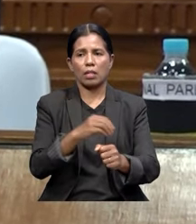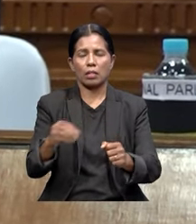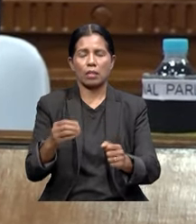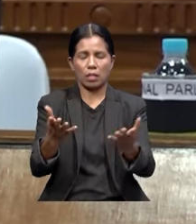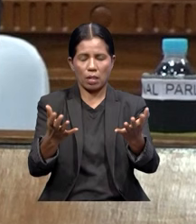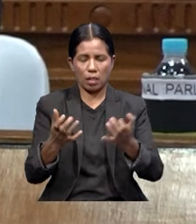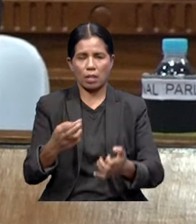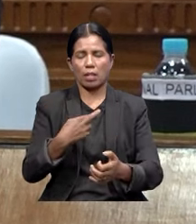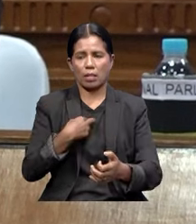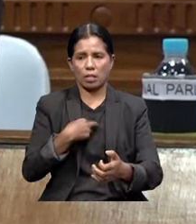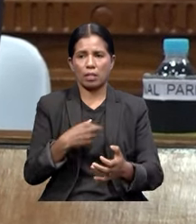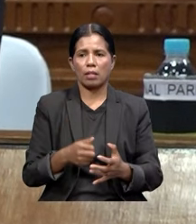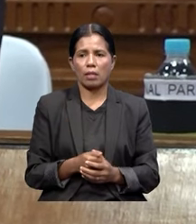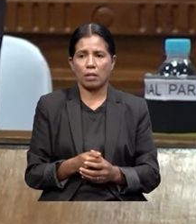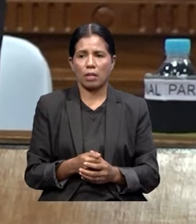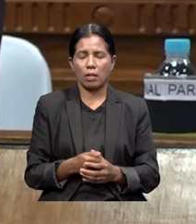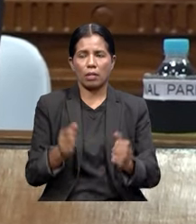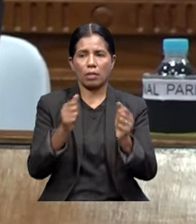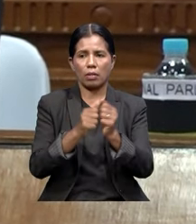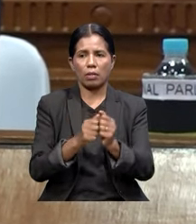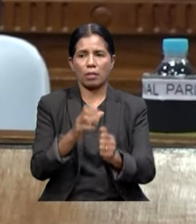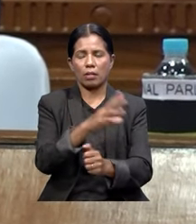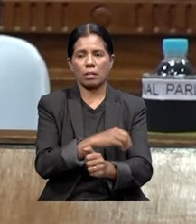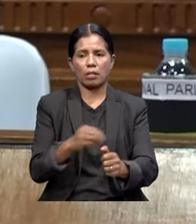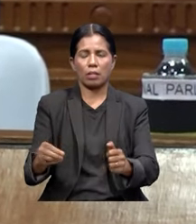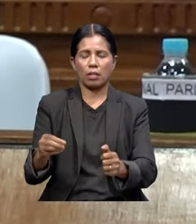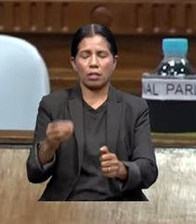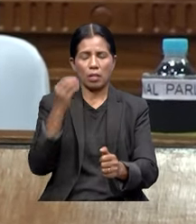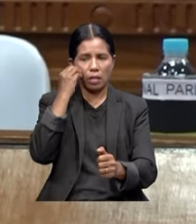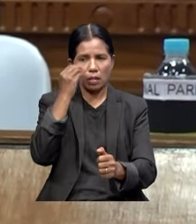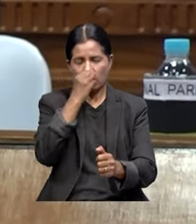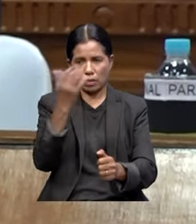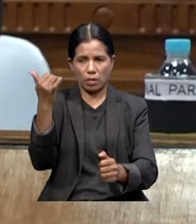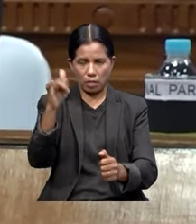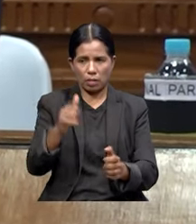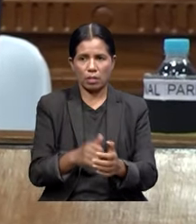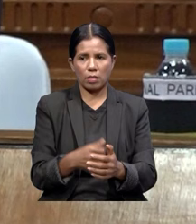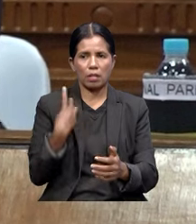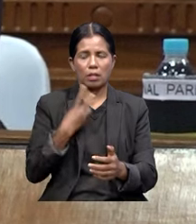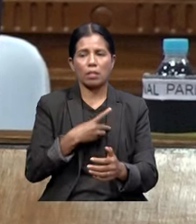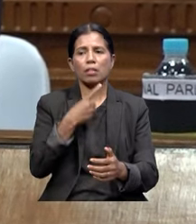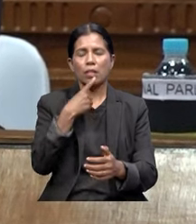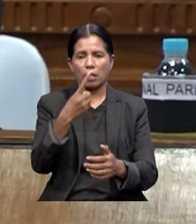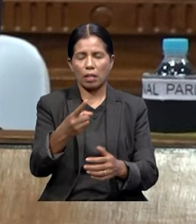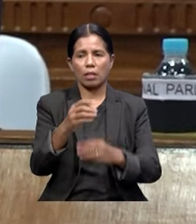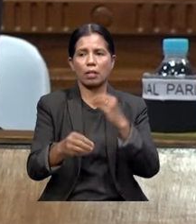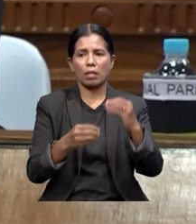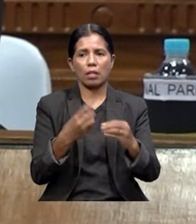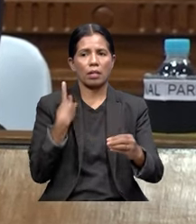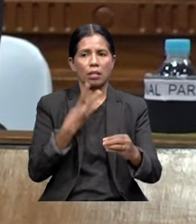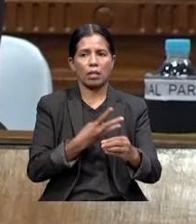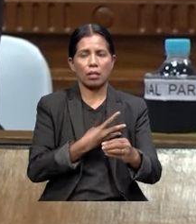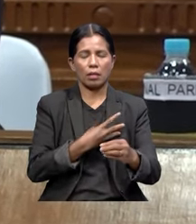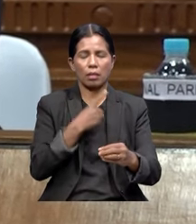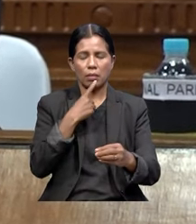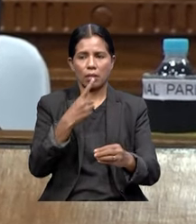iniciativa rássica, ou se não é influenciada, se não é halo, e de tema que é a Melikidone e a